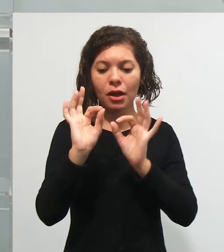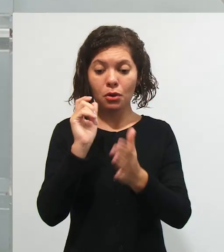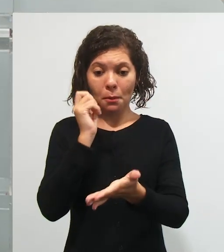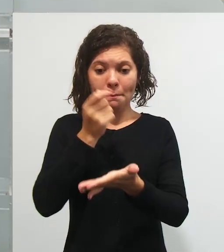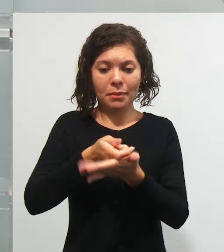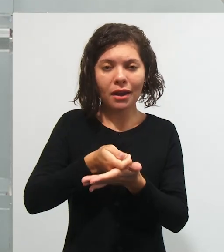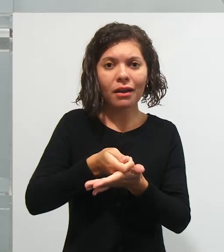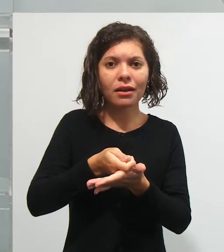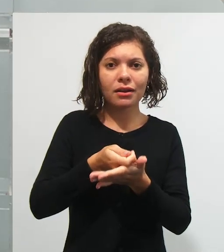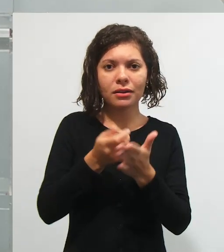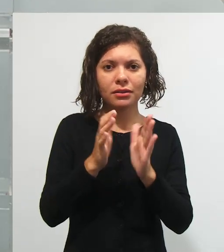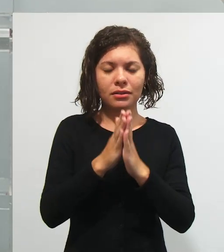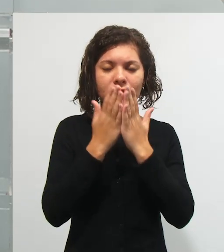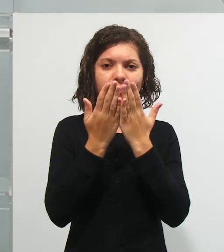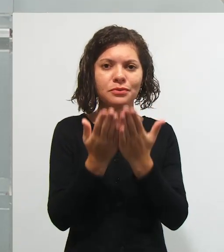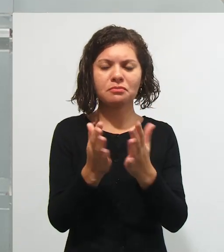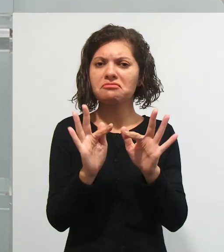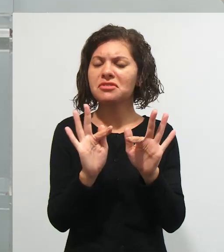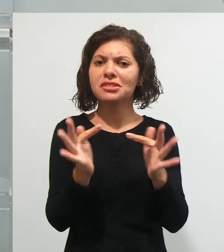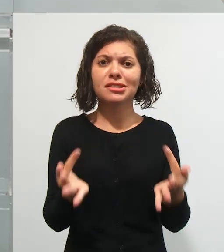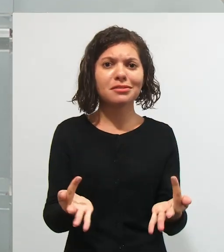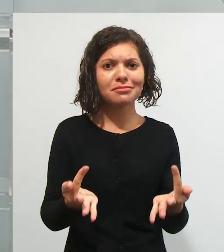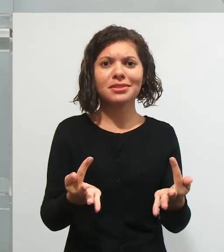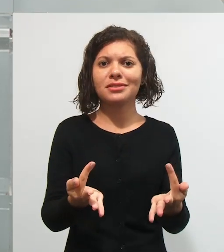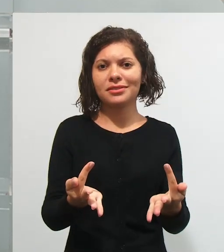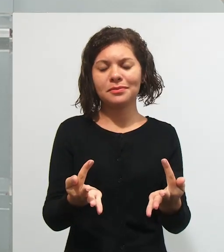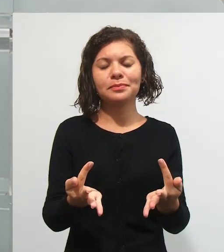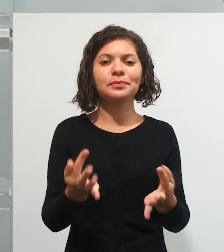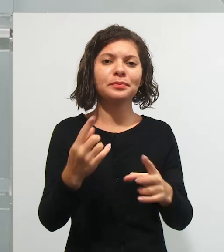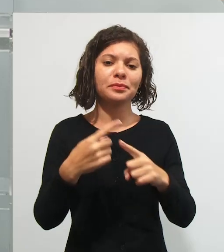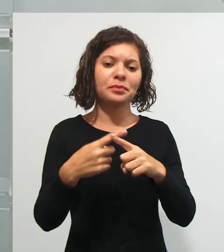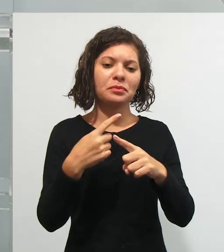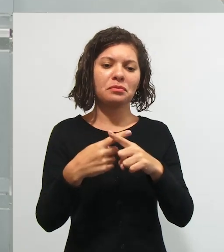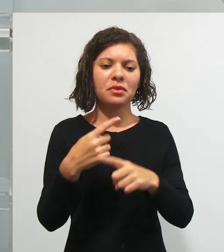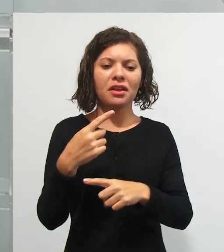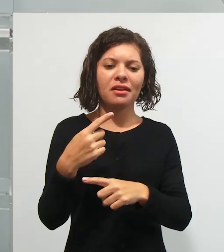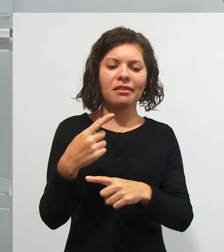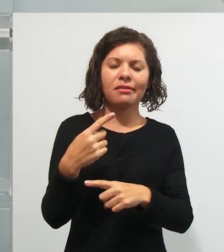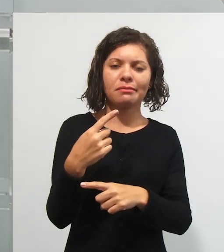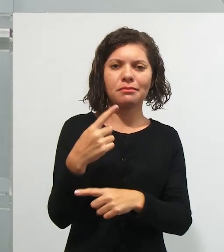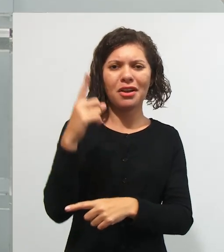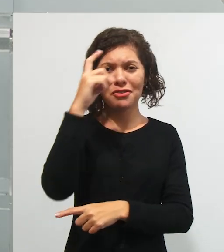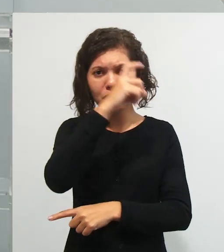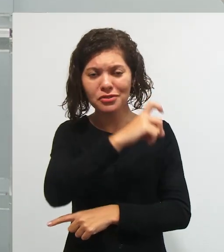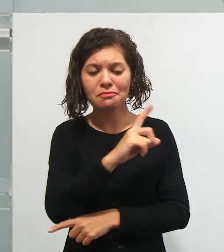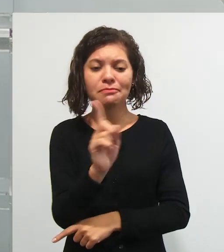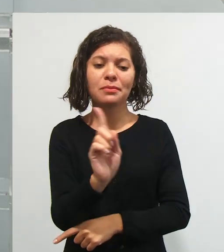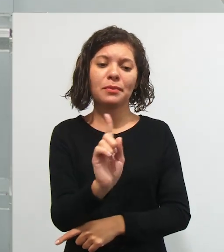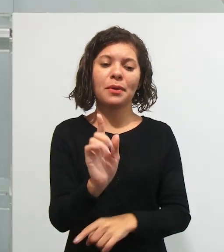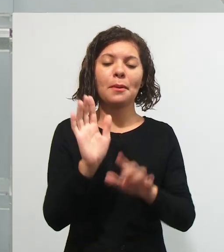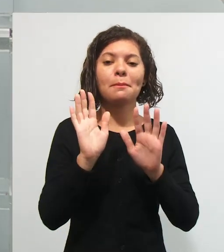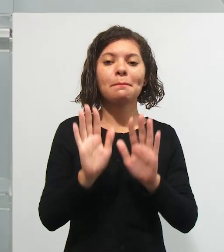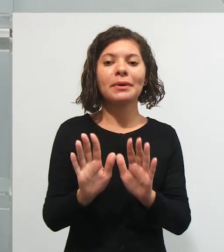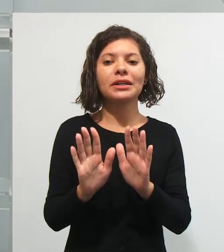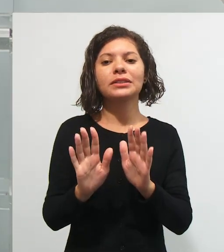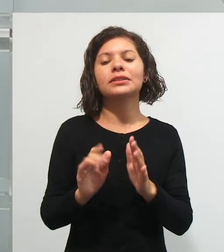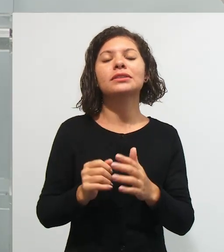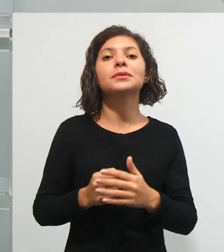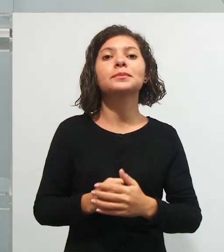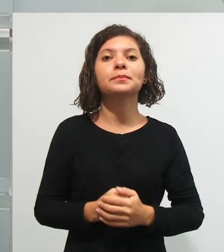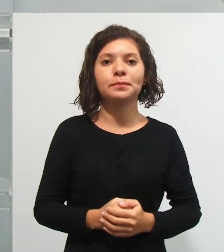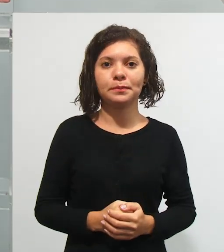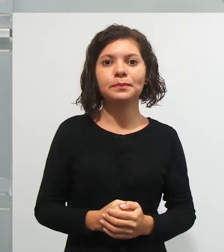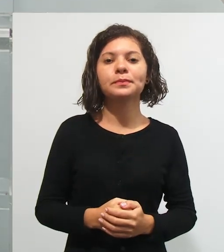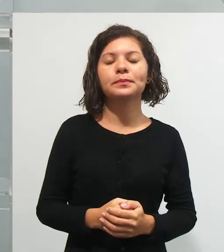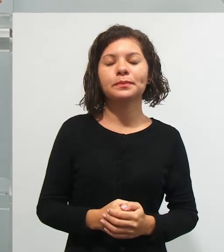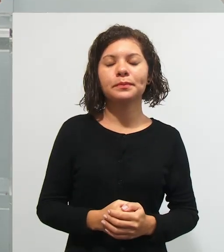simples do que a gente pensa, não é verdade? Porque não é difícil. Mas em algum dado momento da história falaram que isso era muito difícil e